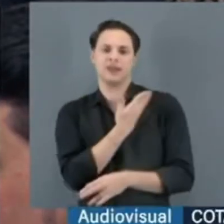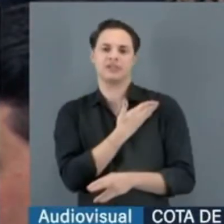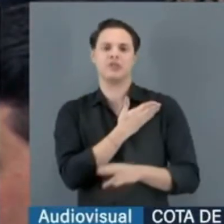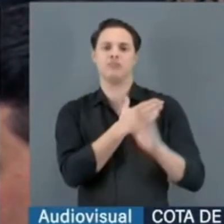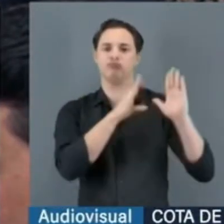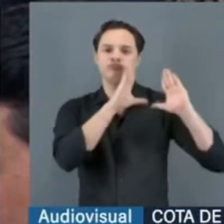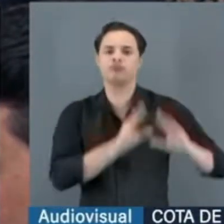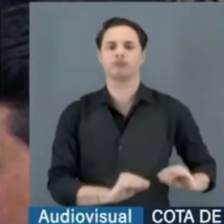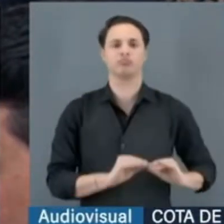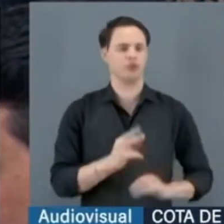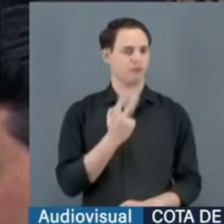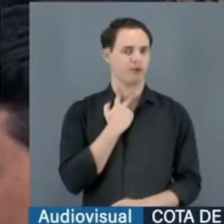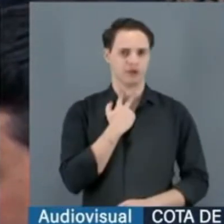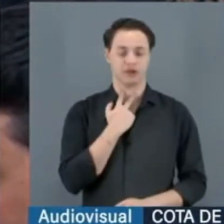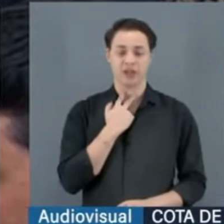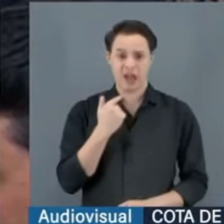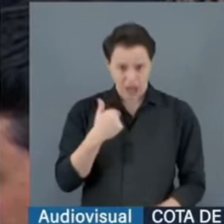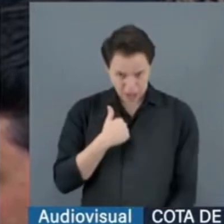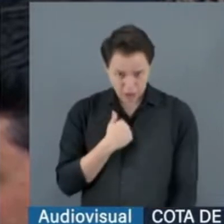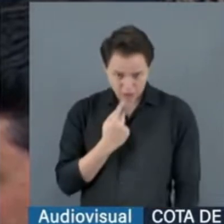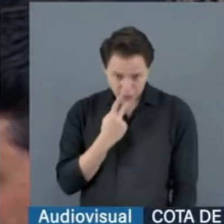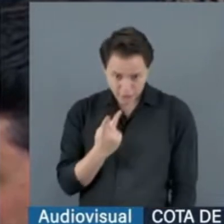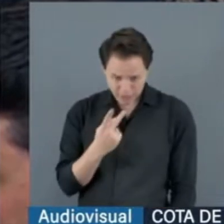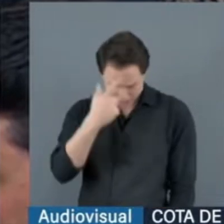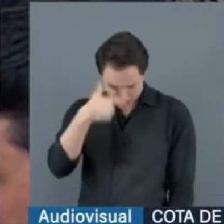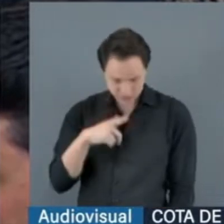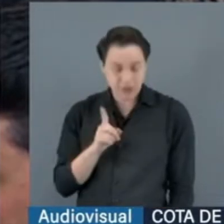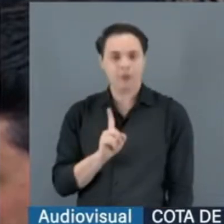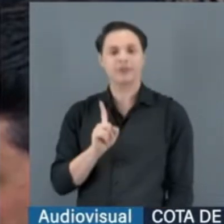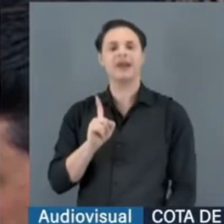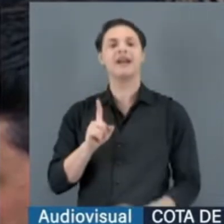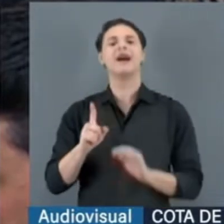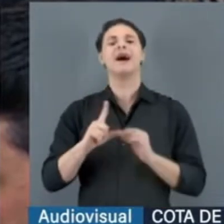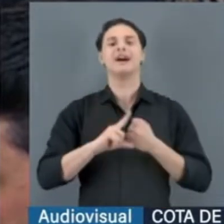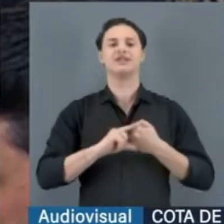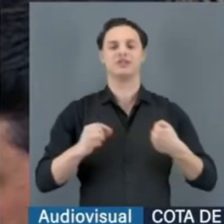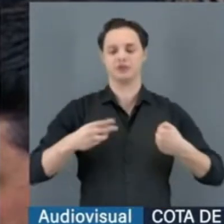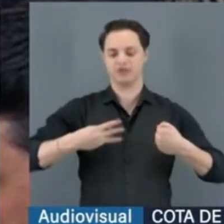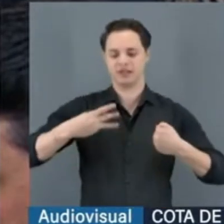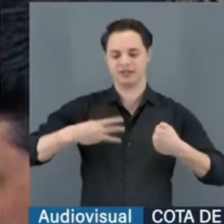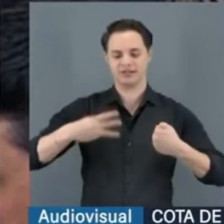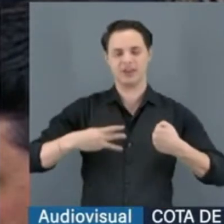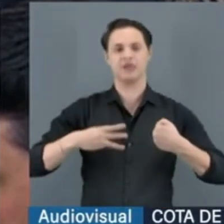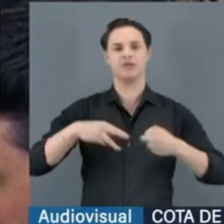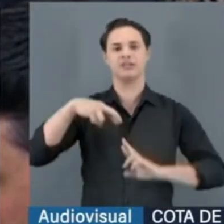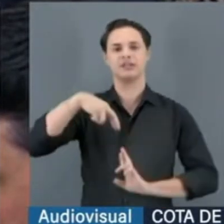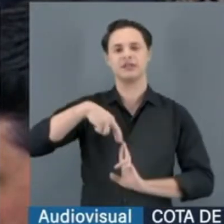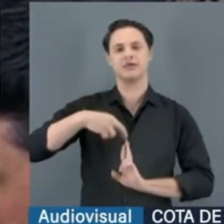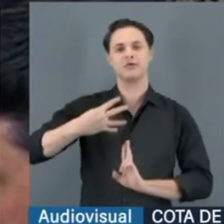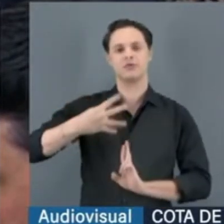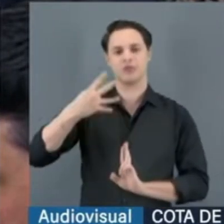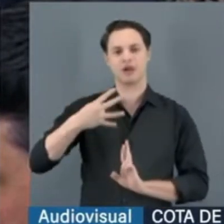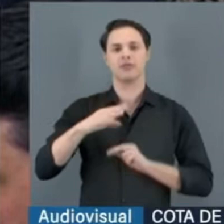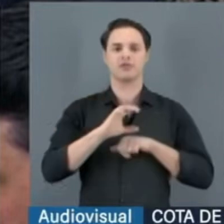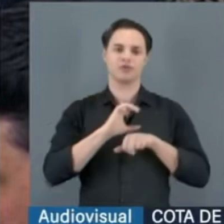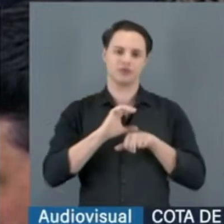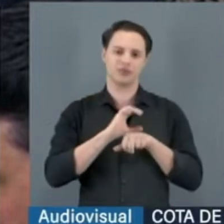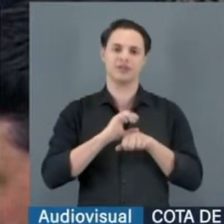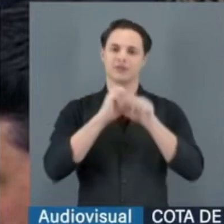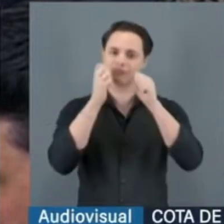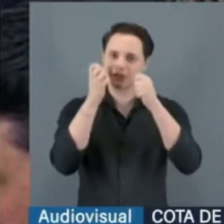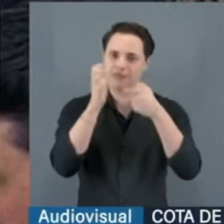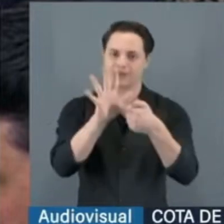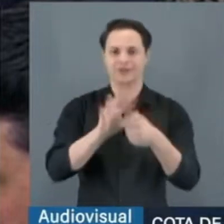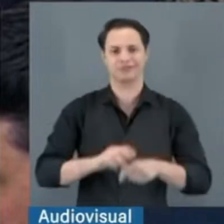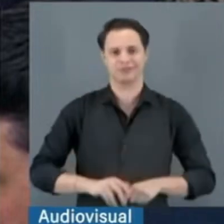Dino. Isso não sou eu que estou dizendo, isso está no artigo 3º, inciso 4 da Constituição Federal. Aqui na Câmara